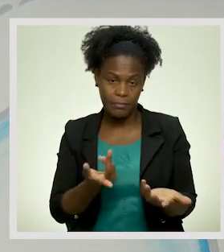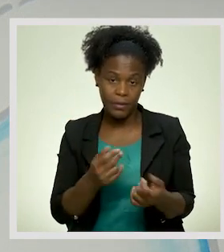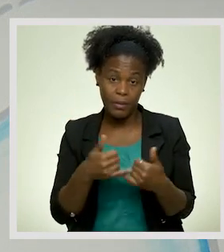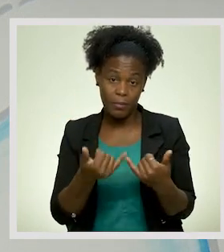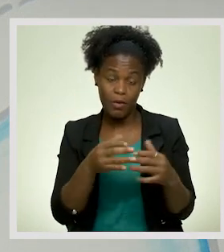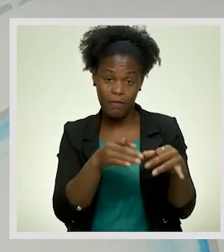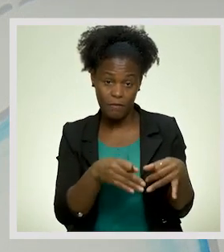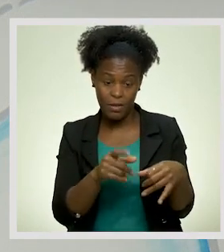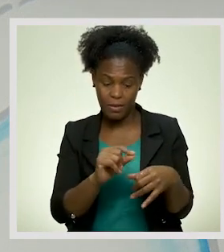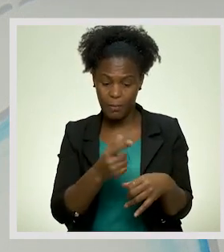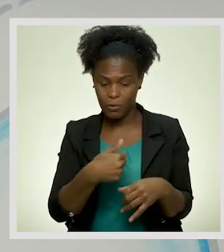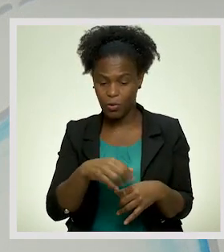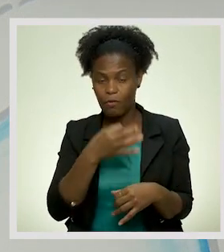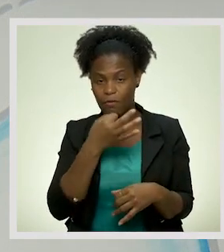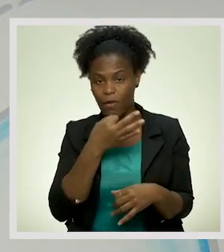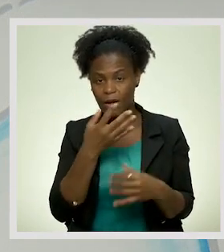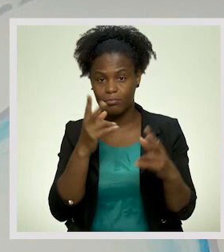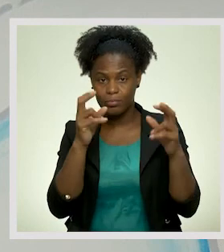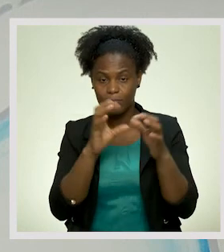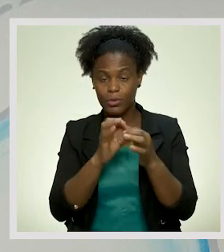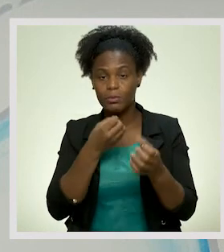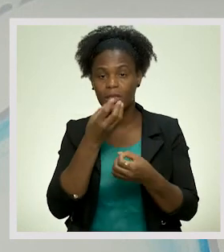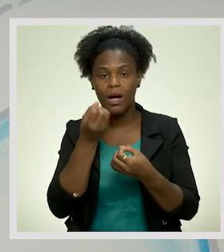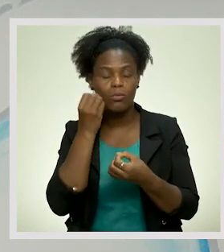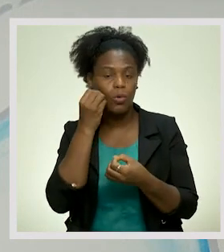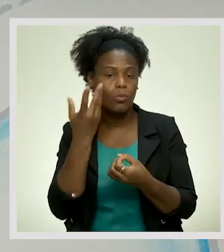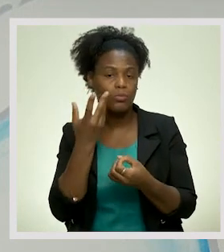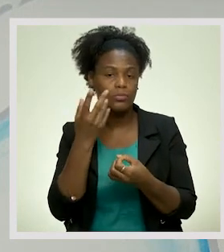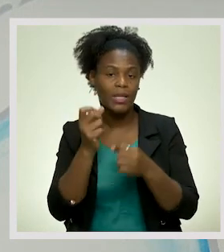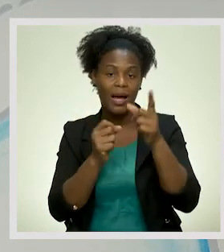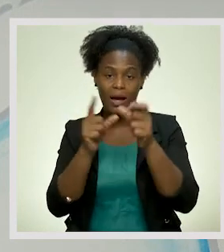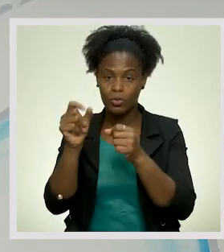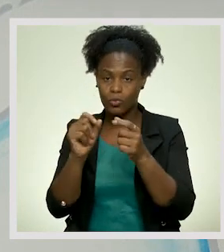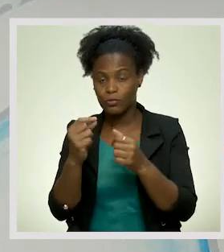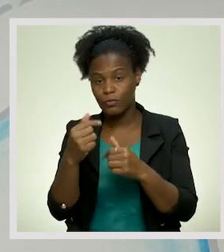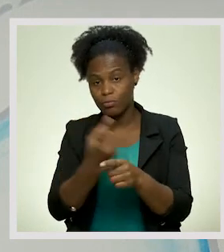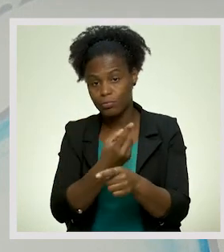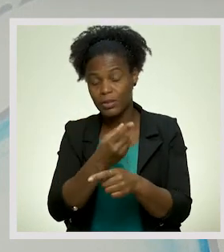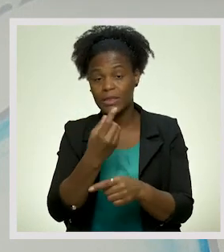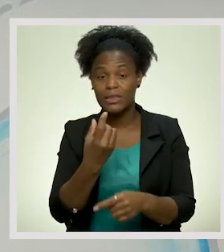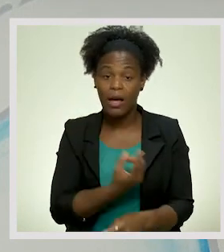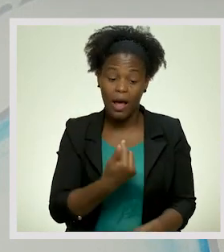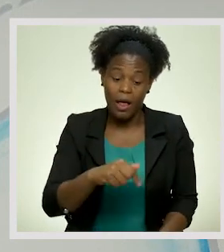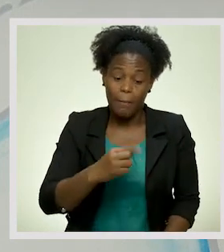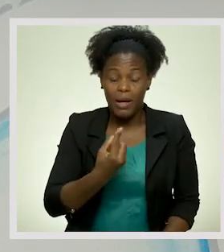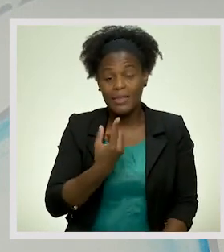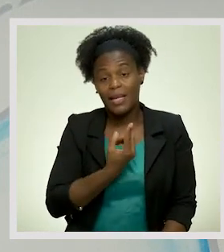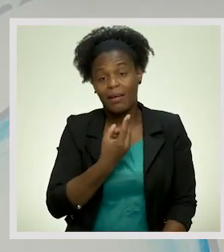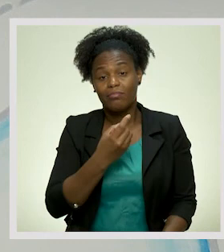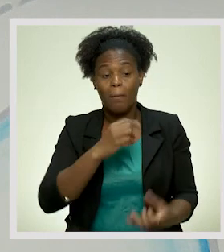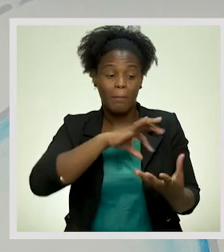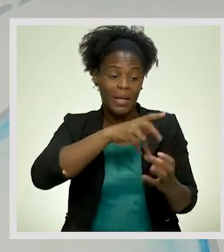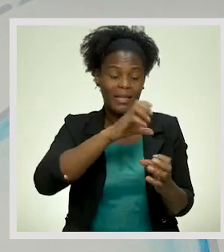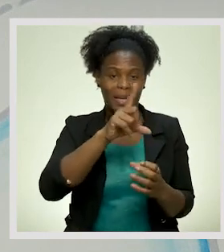nós falamos a respeito das características que um astro deve ter para ser considerado planeta clássico, que são, neste